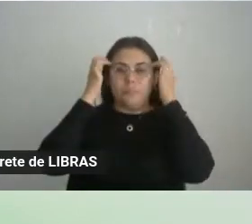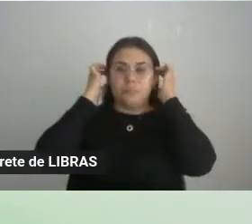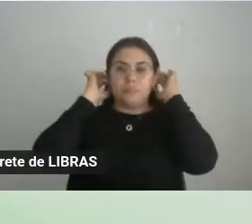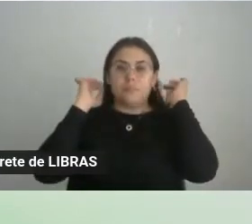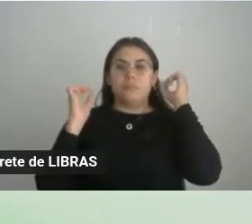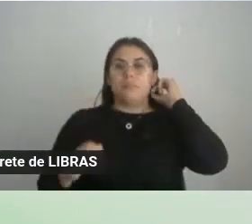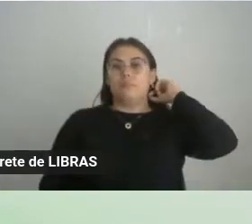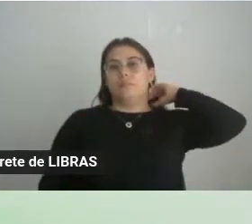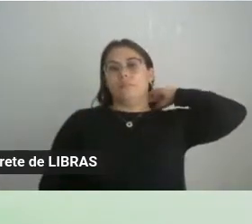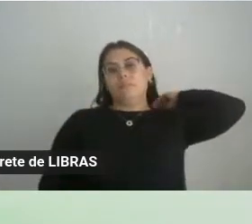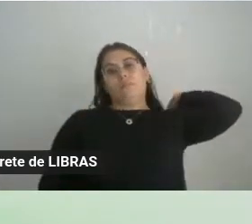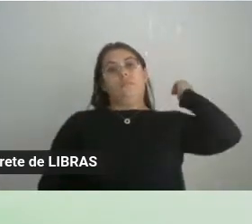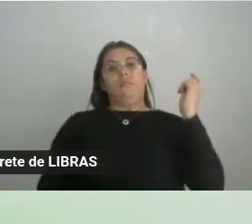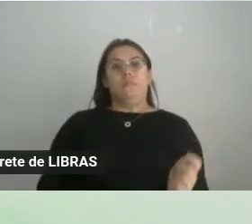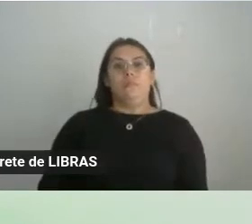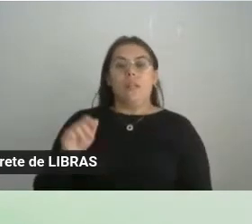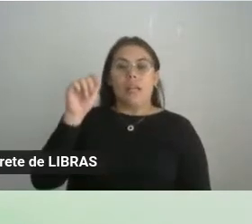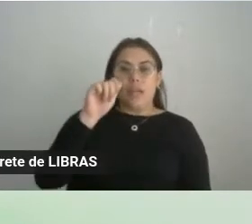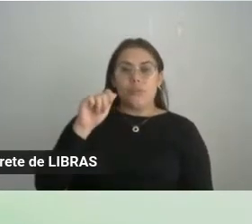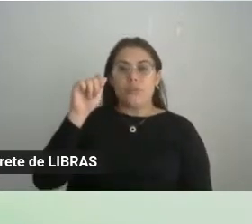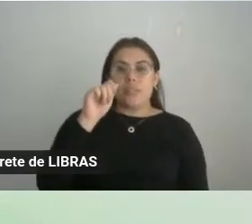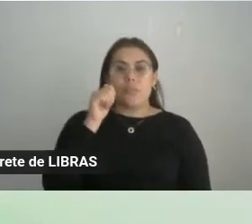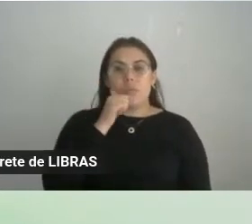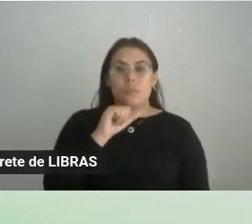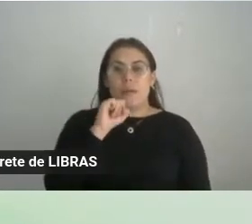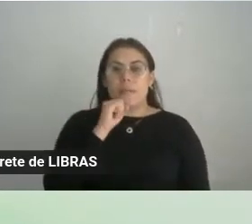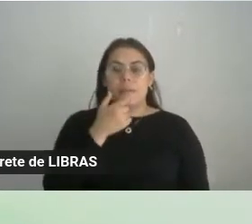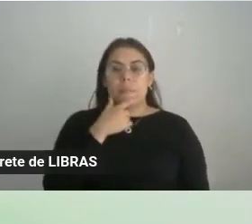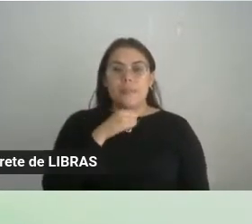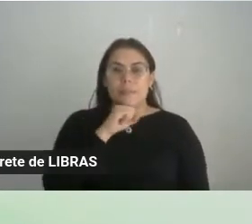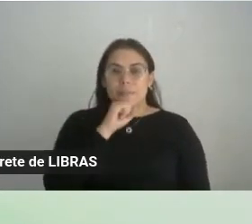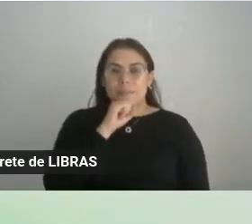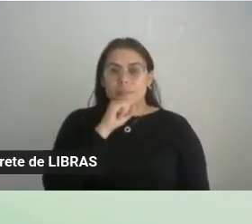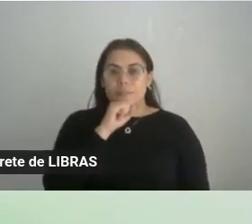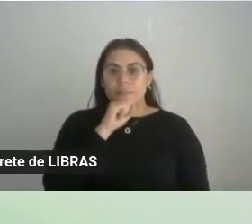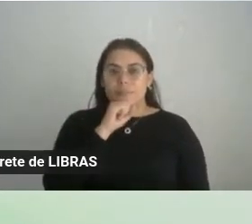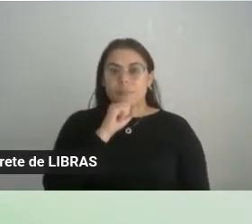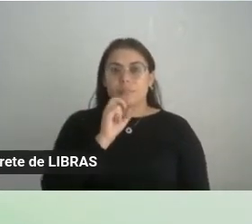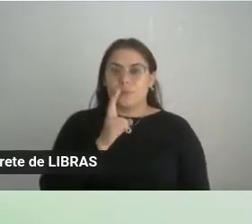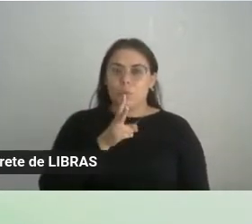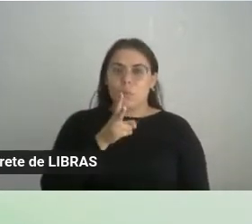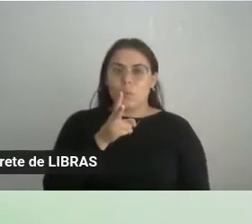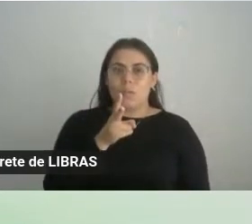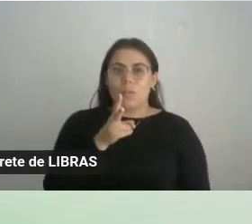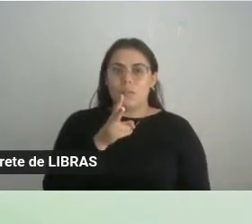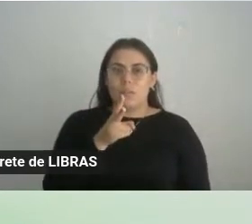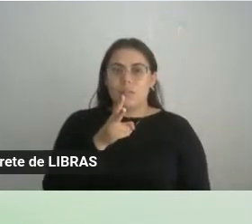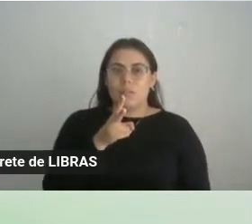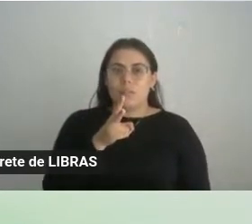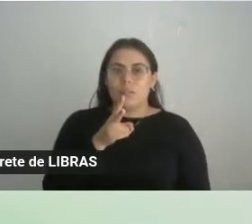ainda a associação de pais e mestres, né? Eu imagino que ainda exista isso, porque não faz tanto tempo